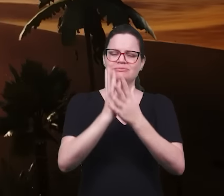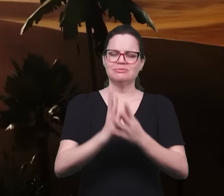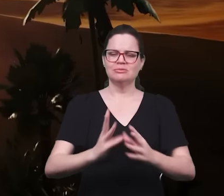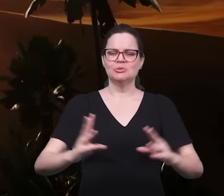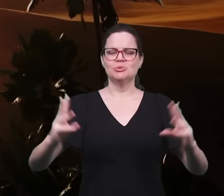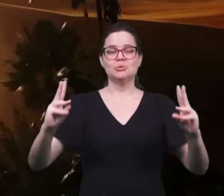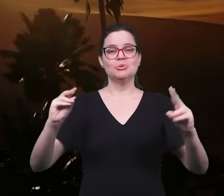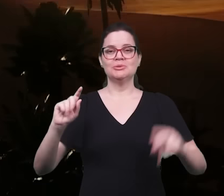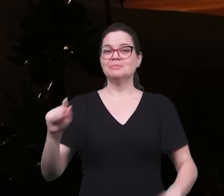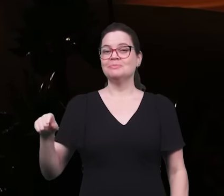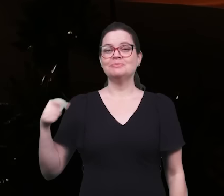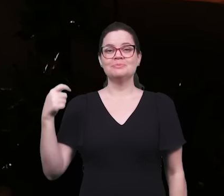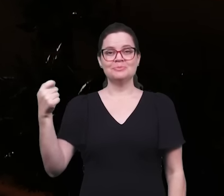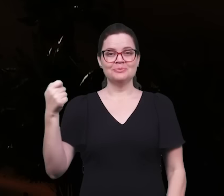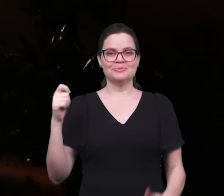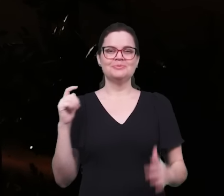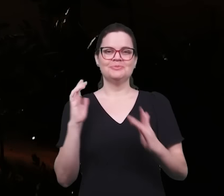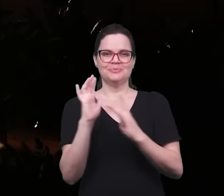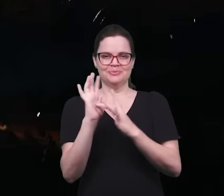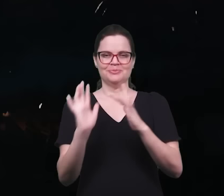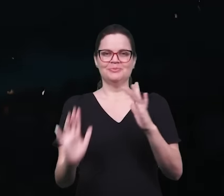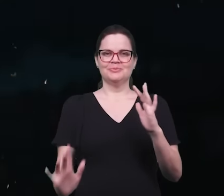revelada em Jesus.